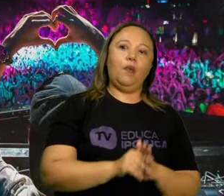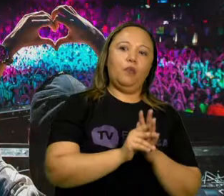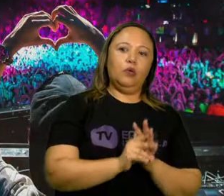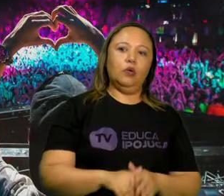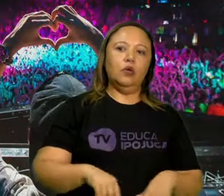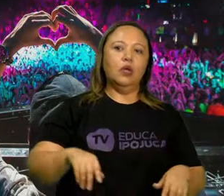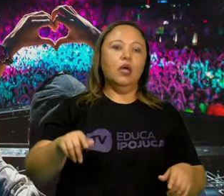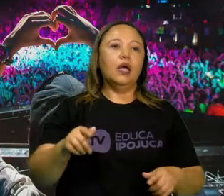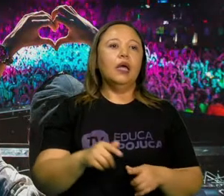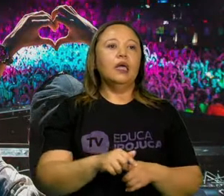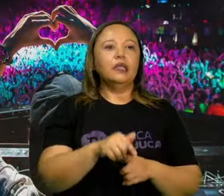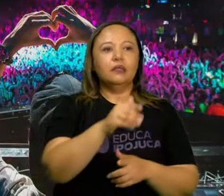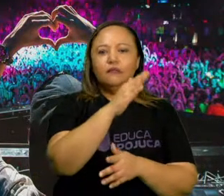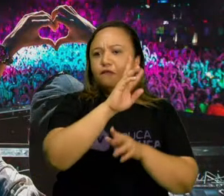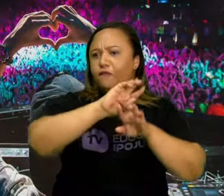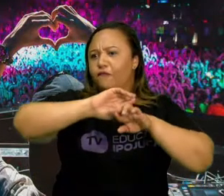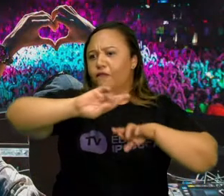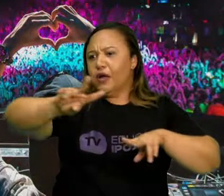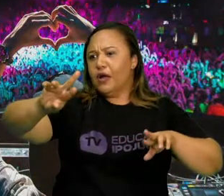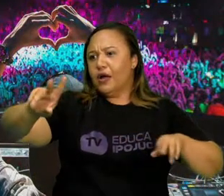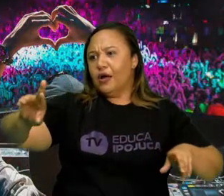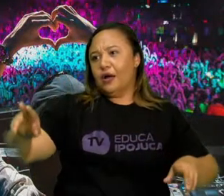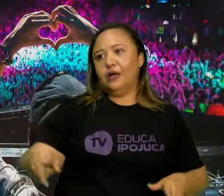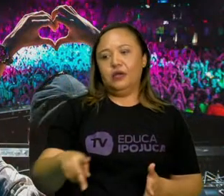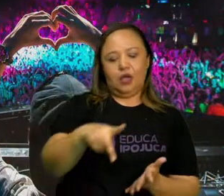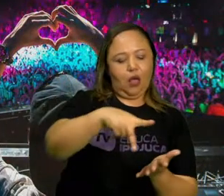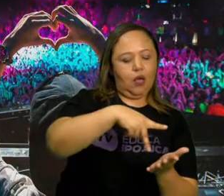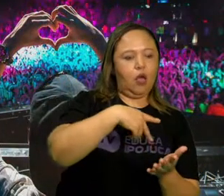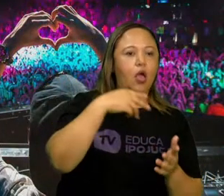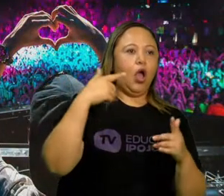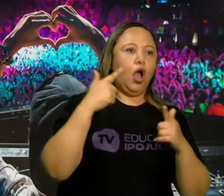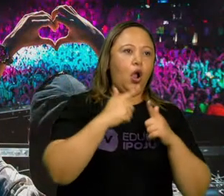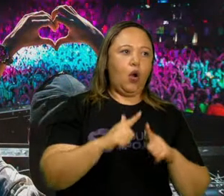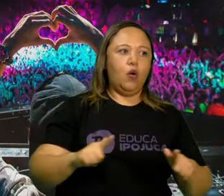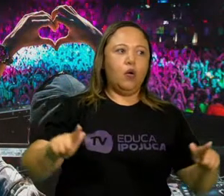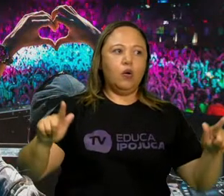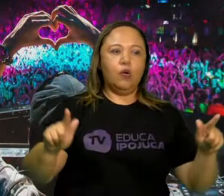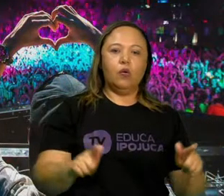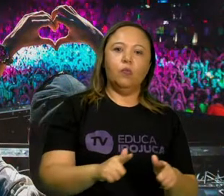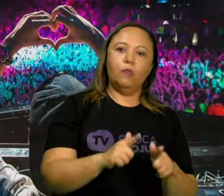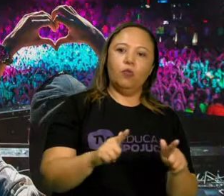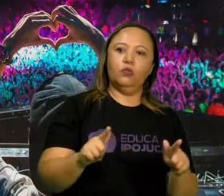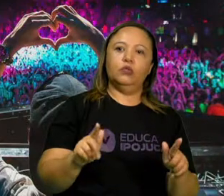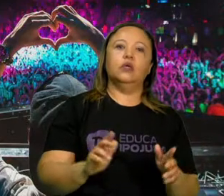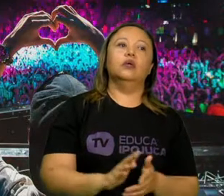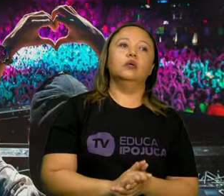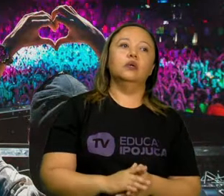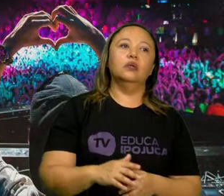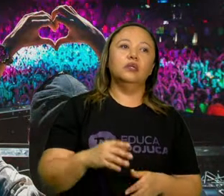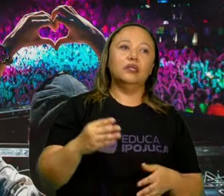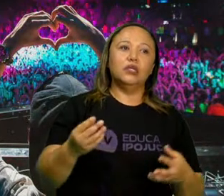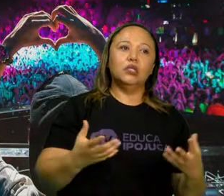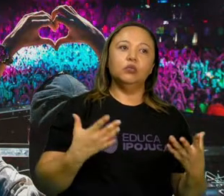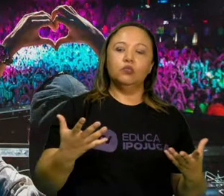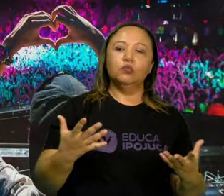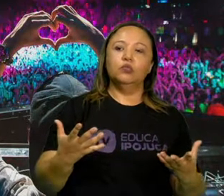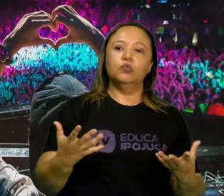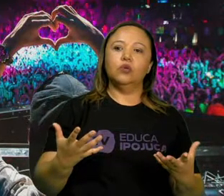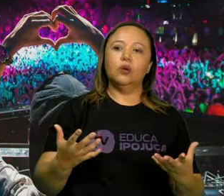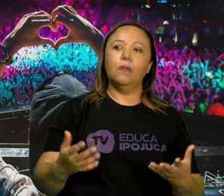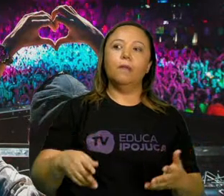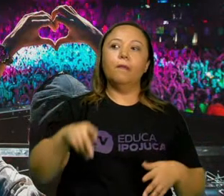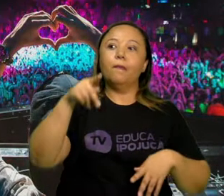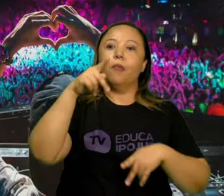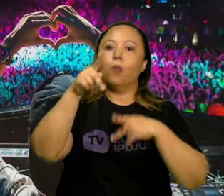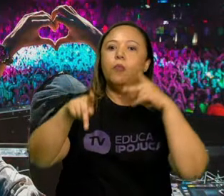a timbalada, a música não chega a ser folclórica, mas é uma música que tem elementos do